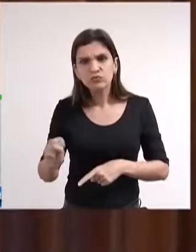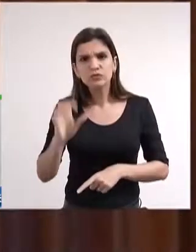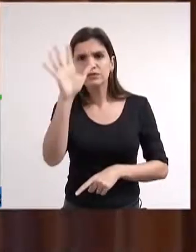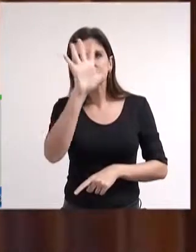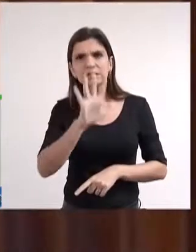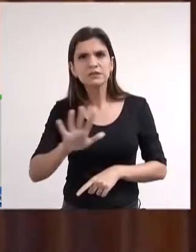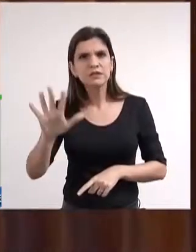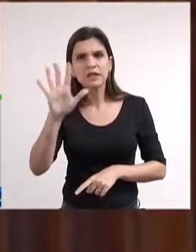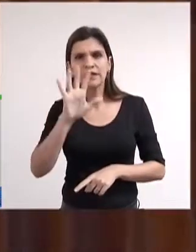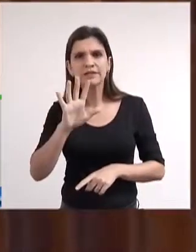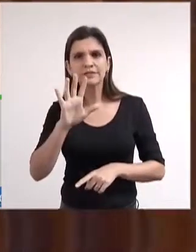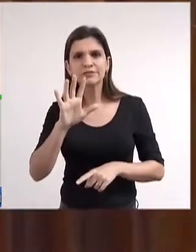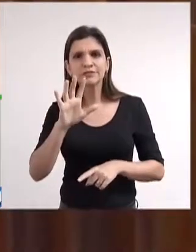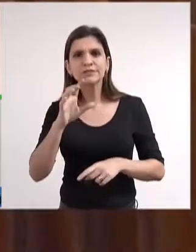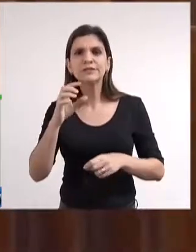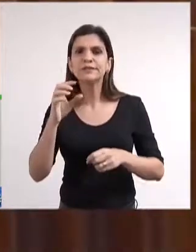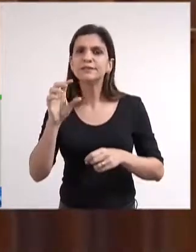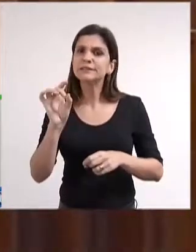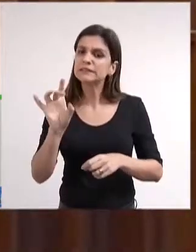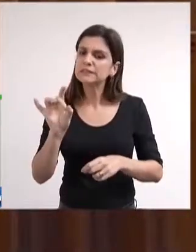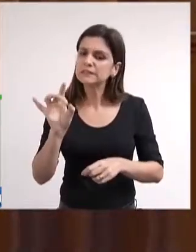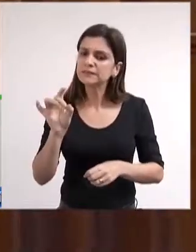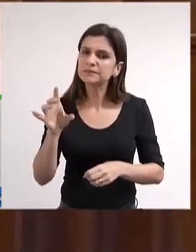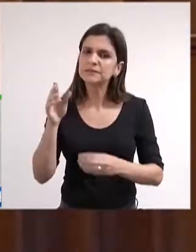de Dourados, onde moro.